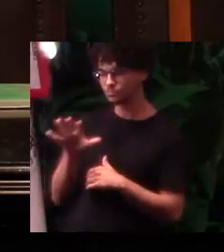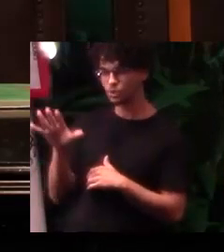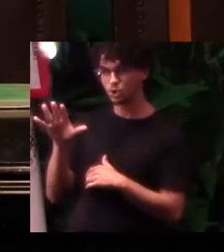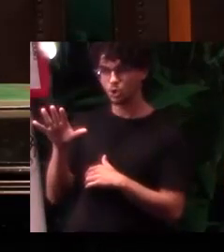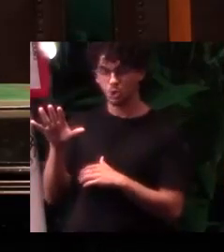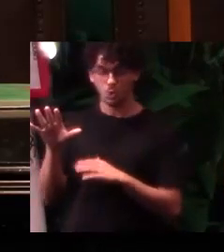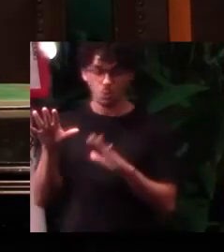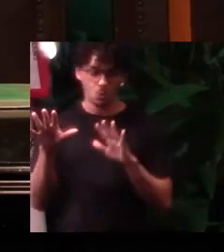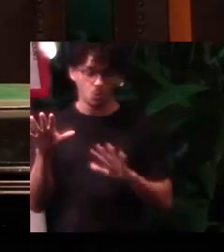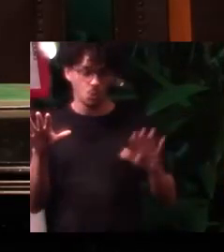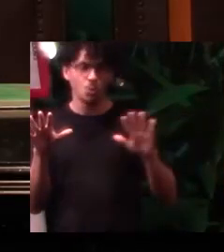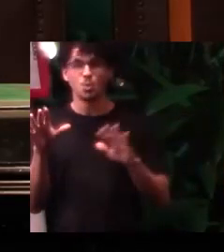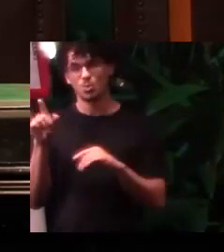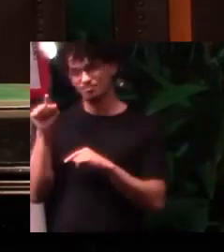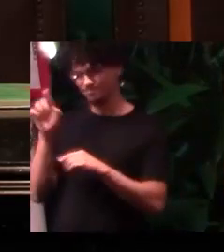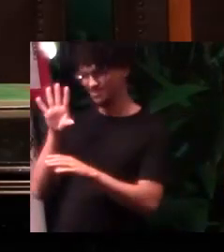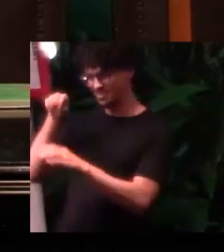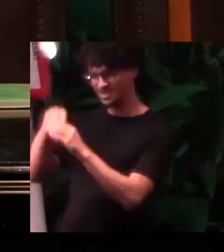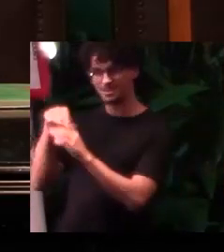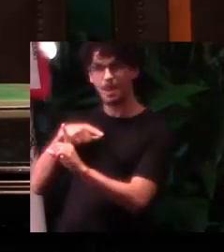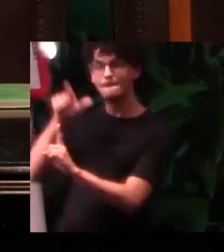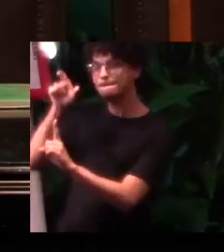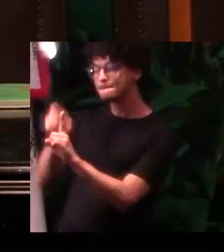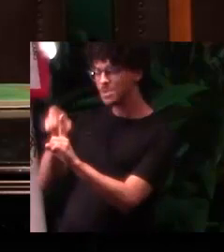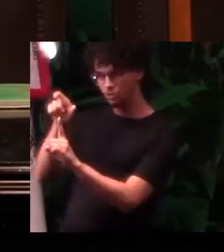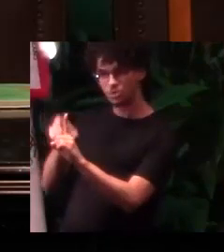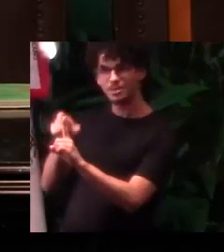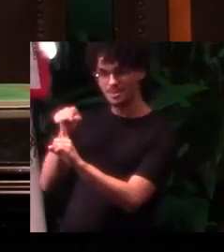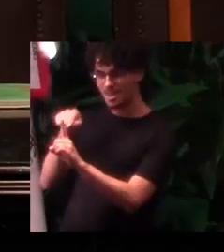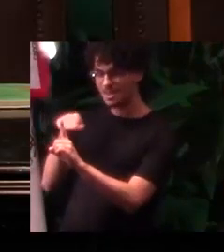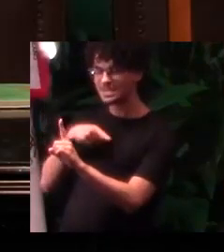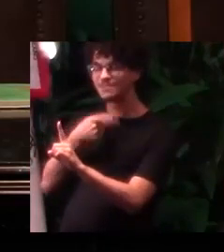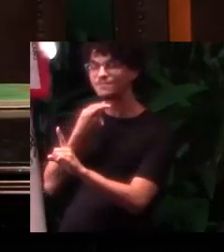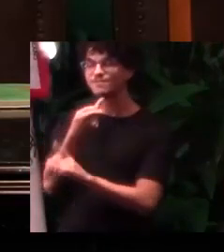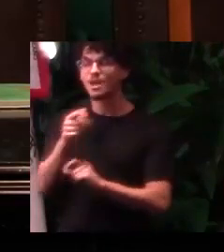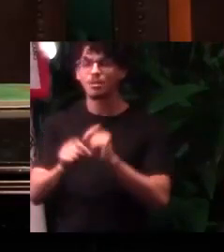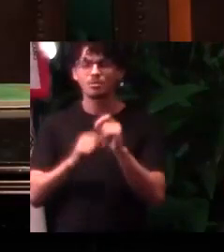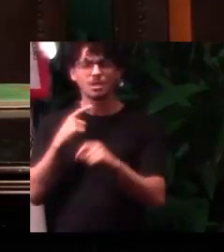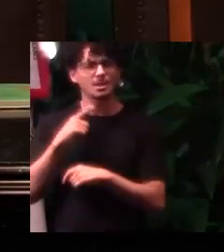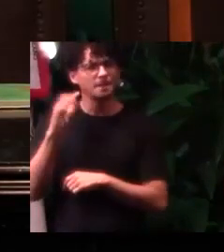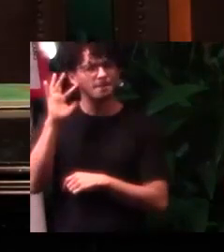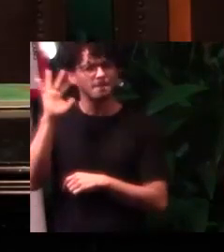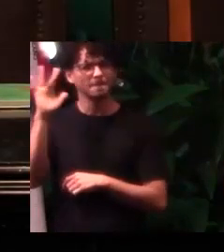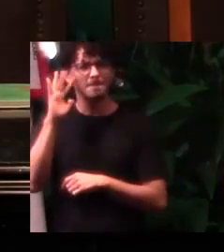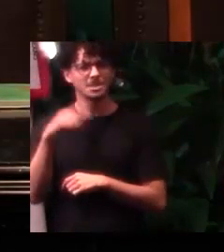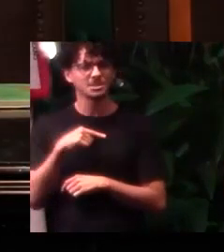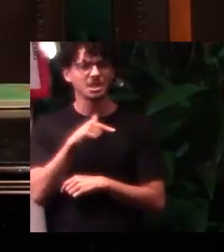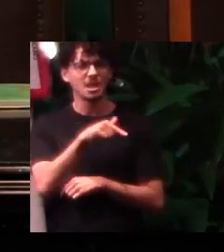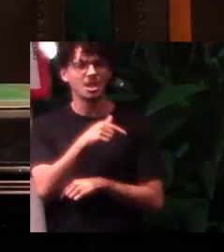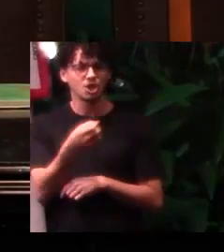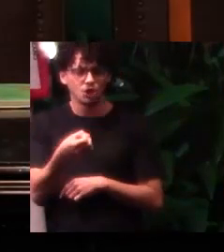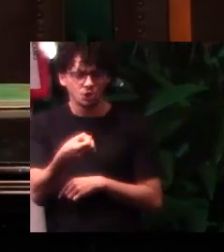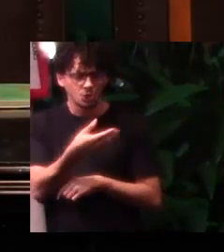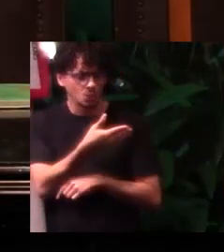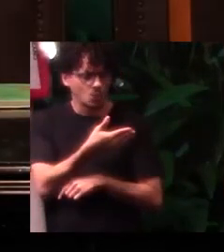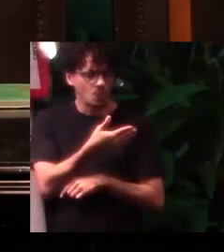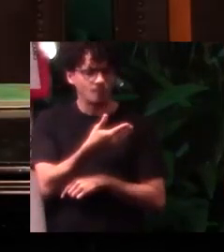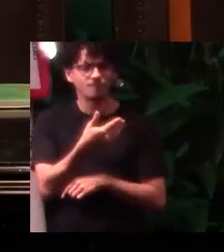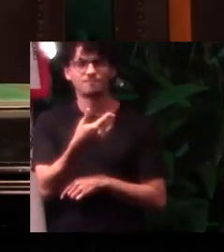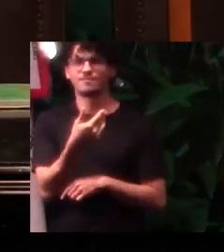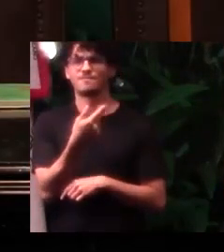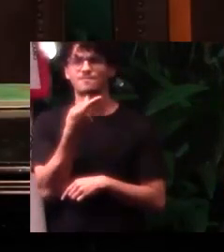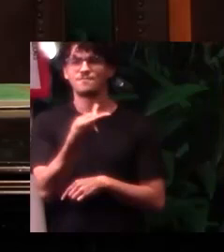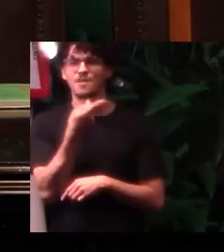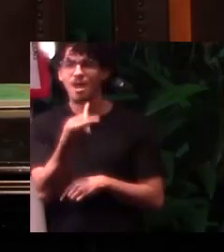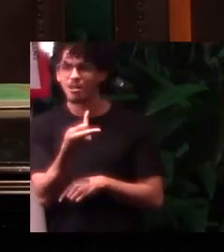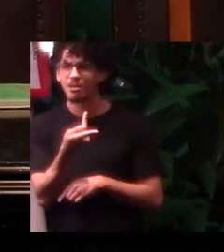Winston, que é um dos personagens, fica intrigado, né, com a questão do chamado new speak, ou nova língua, ou nova fala, dependendo